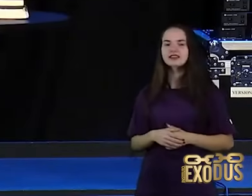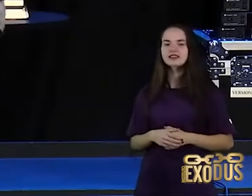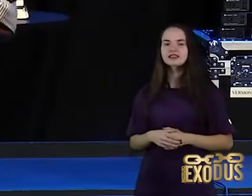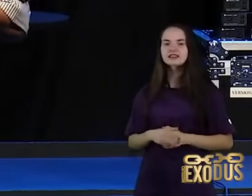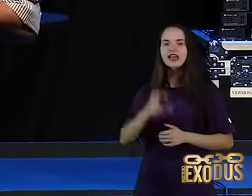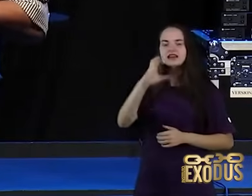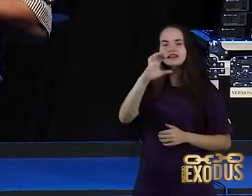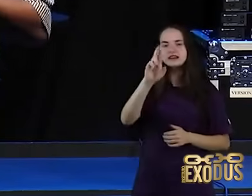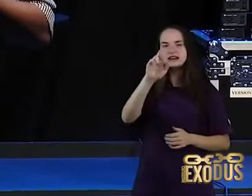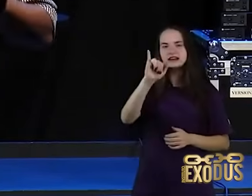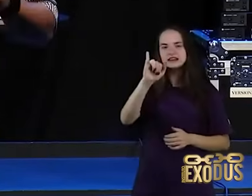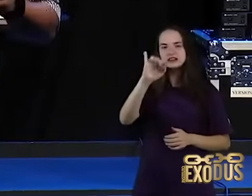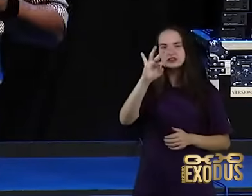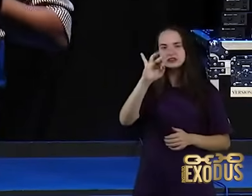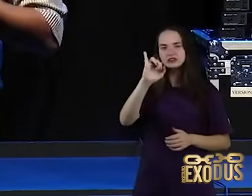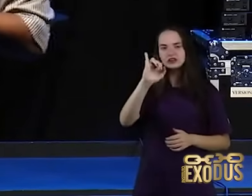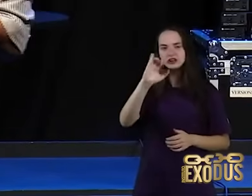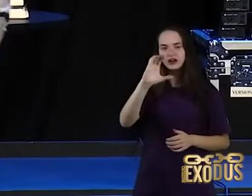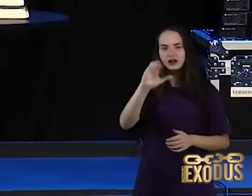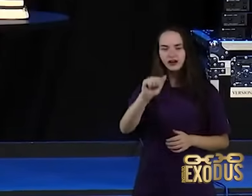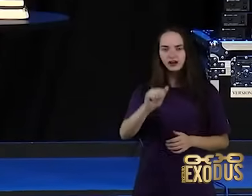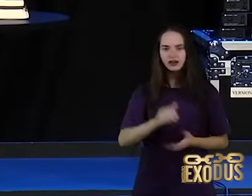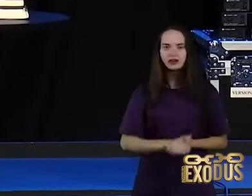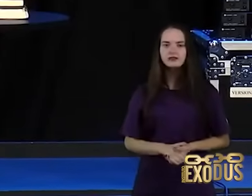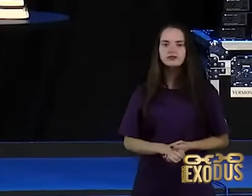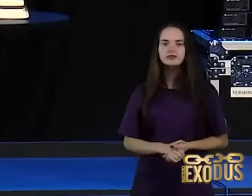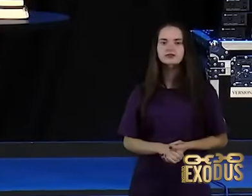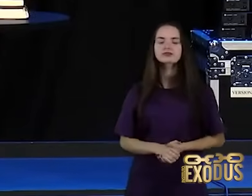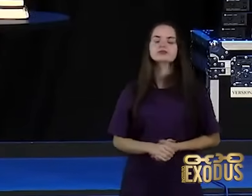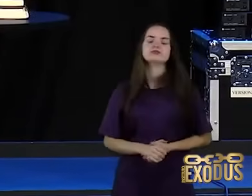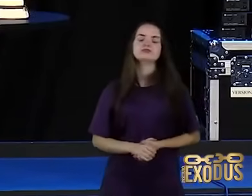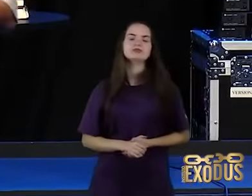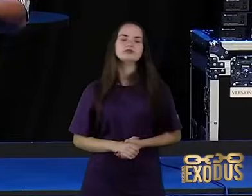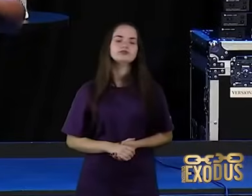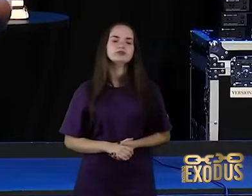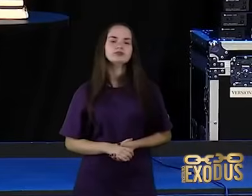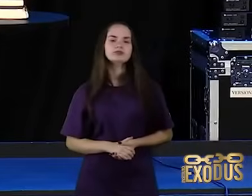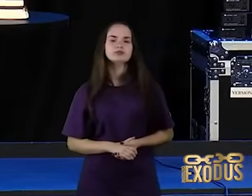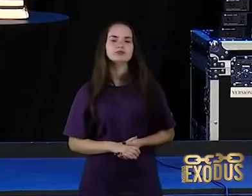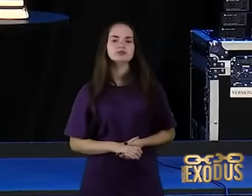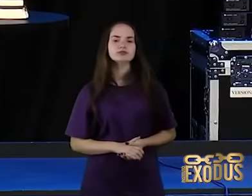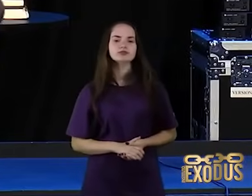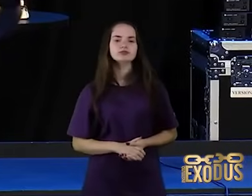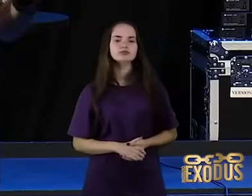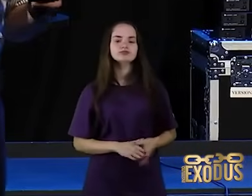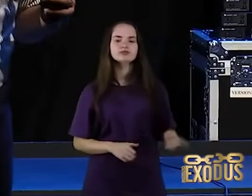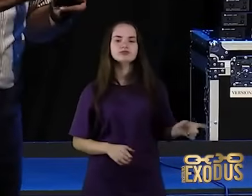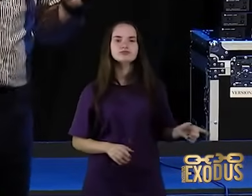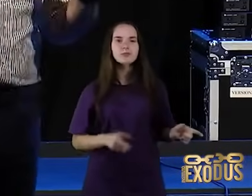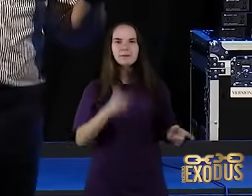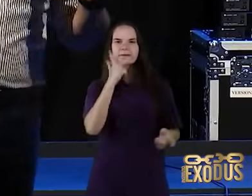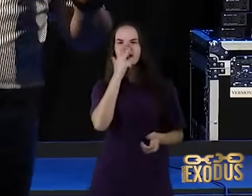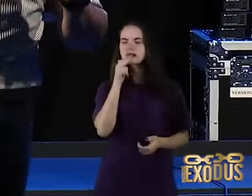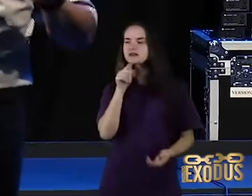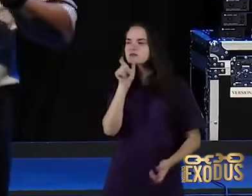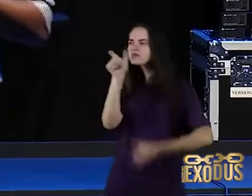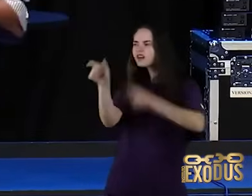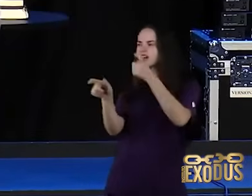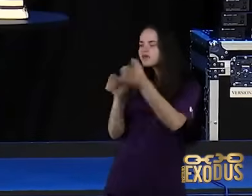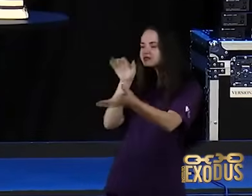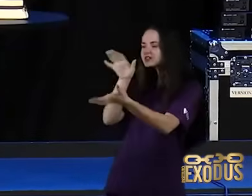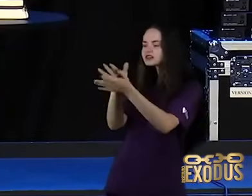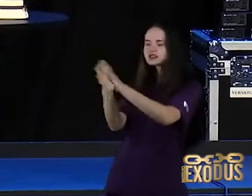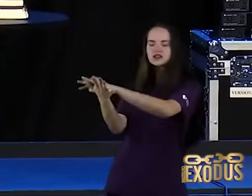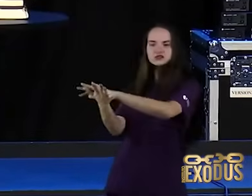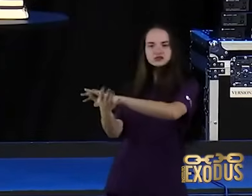construtiva que de construtiva não tem nada é a crítica destrutiva vou falar mas é a crítica